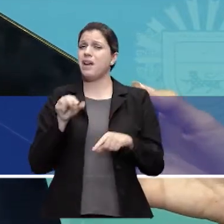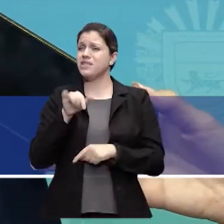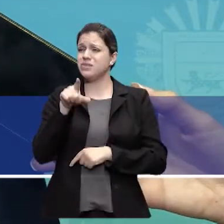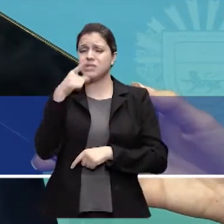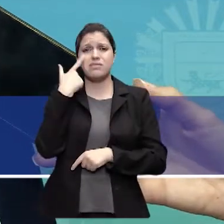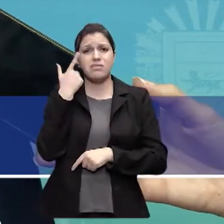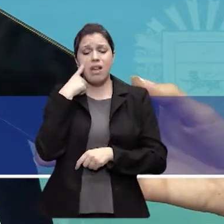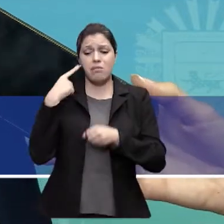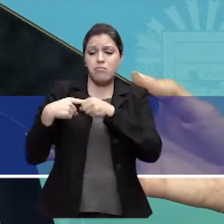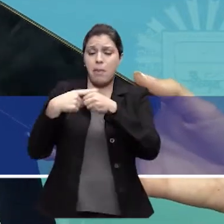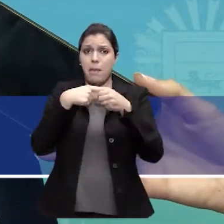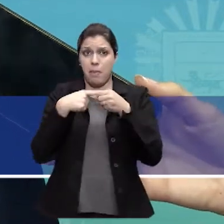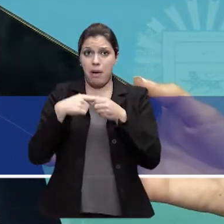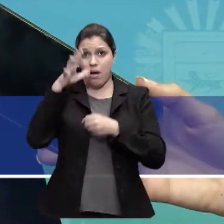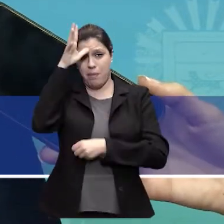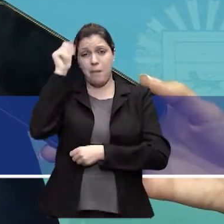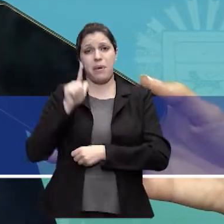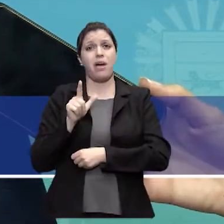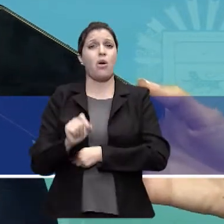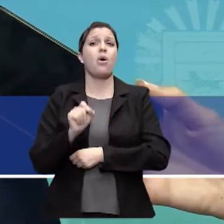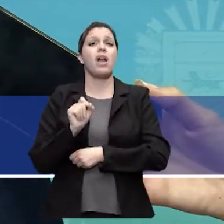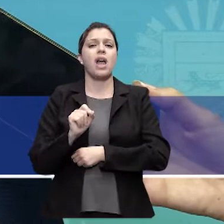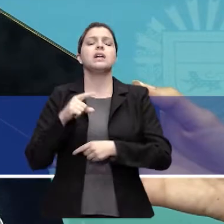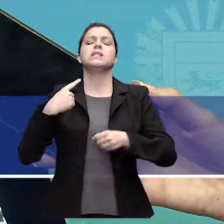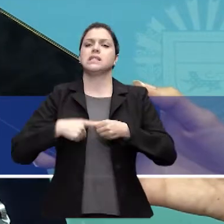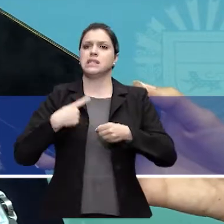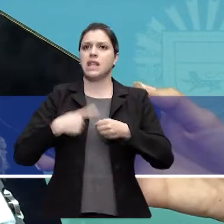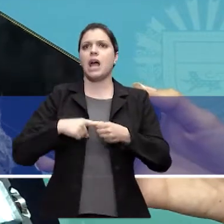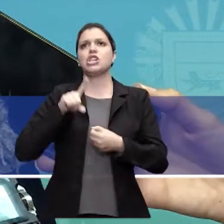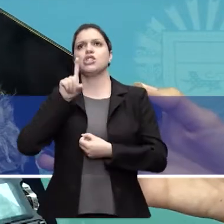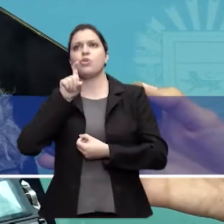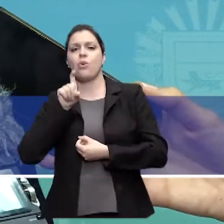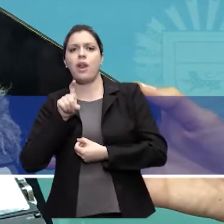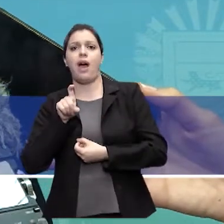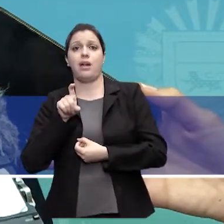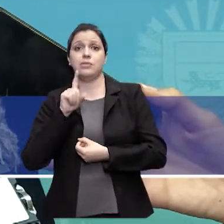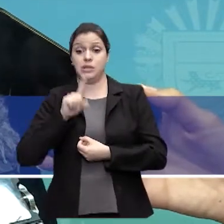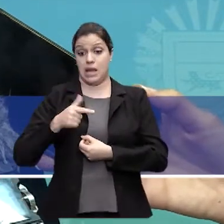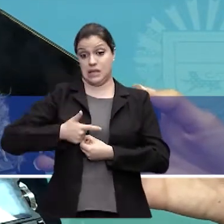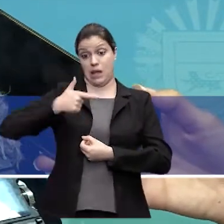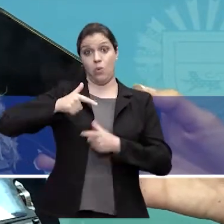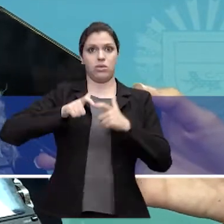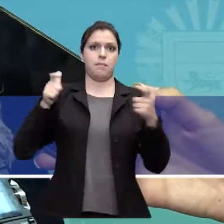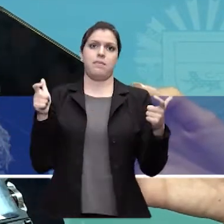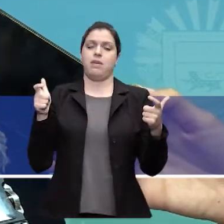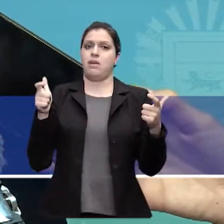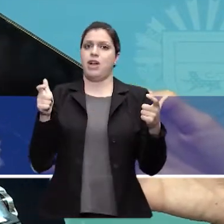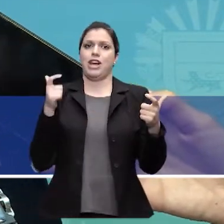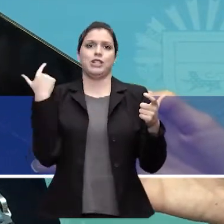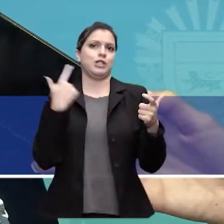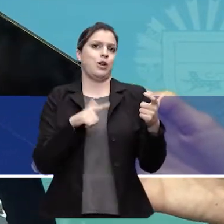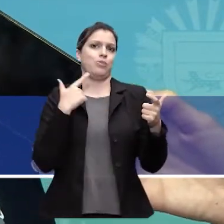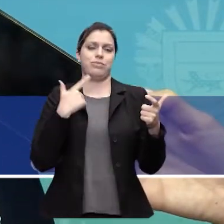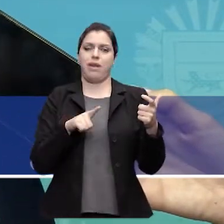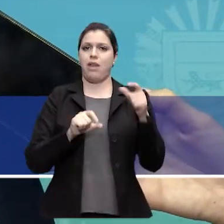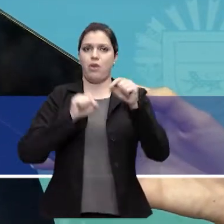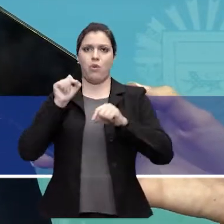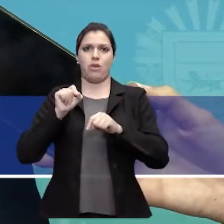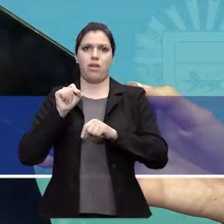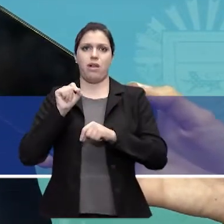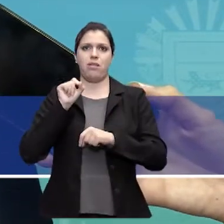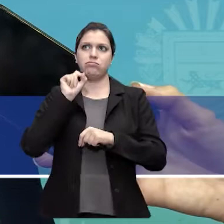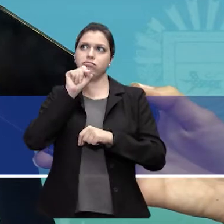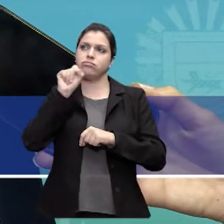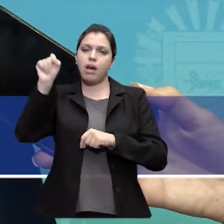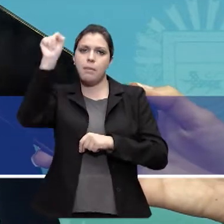mesmo assim, se você verificar os municípios do interior do Mato Grosso do Sul, mesmo cidades como Dourados, que é a segunda maior, nós